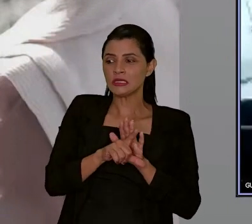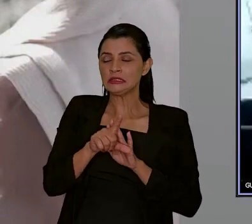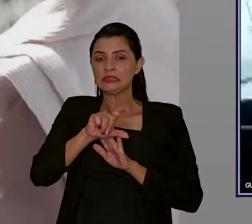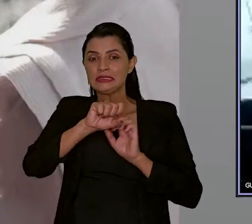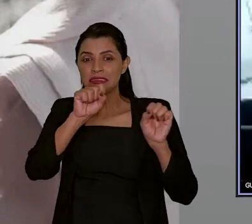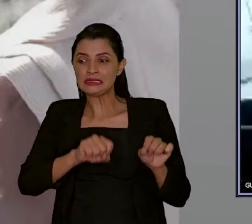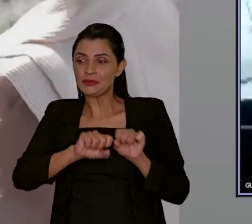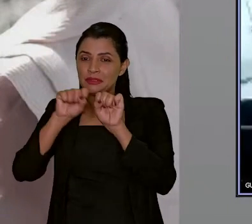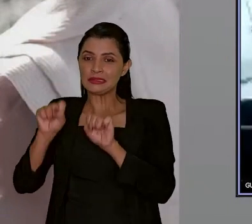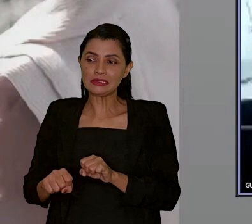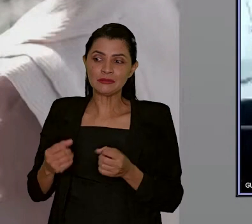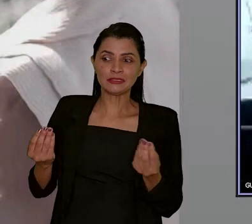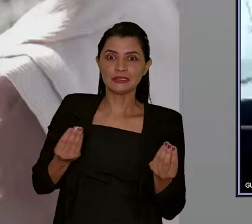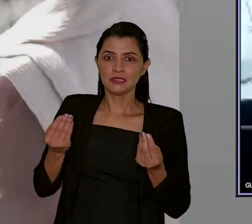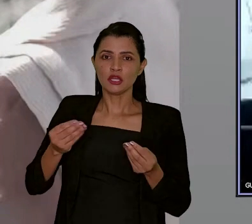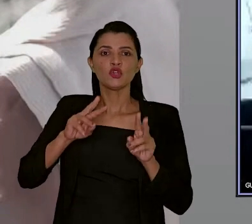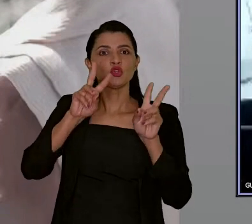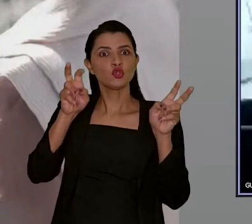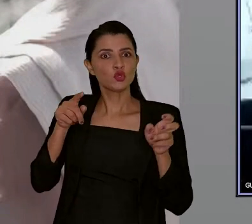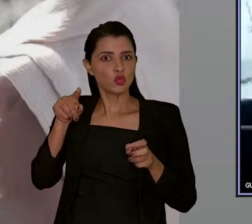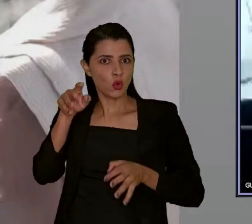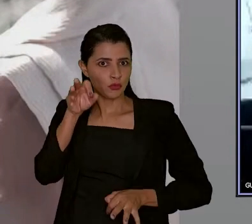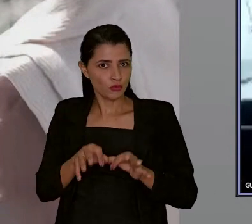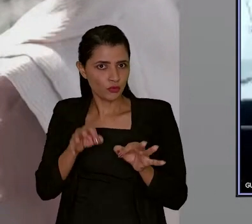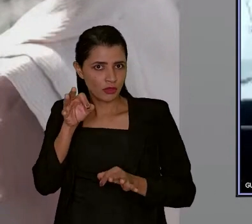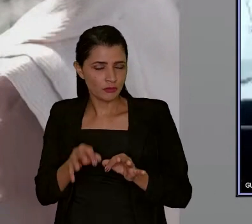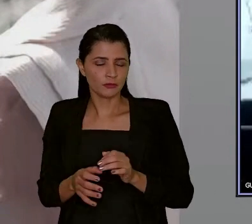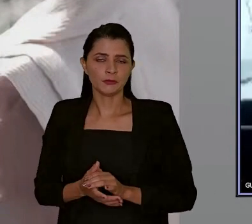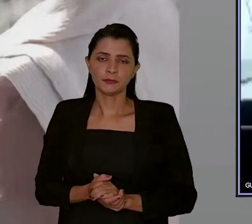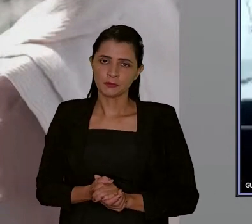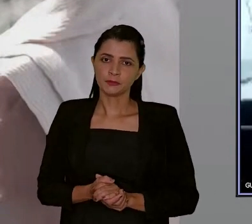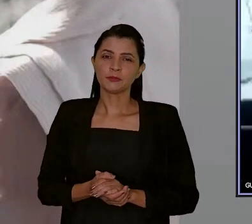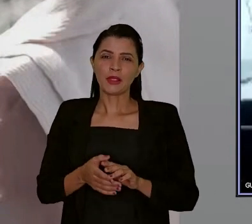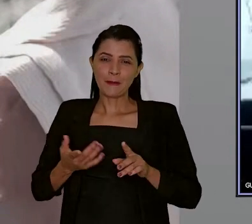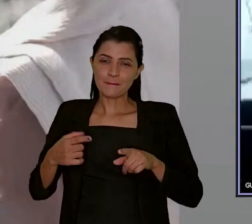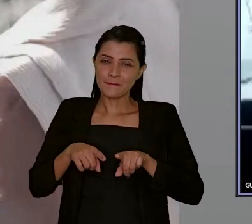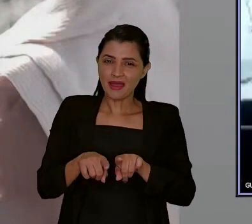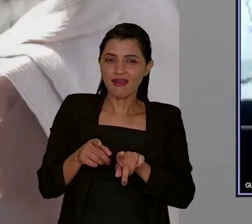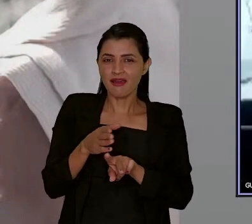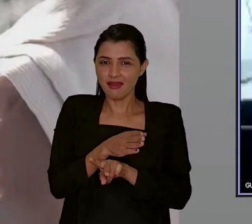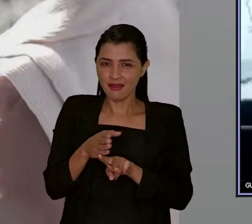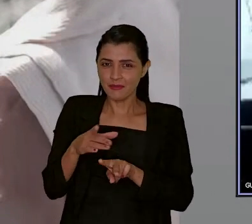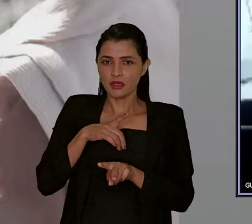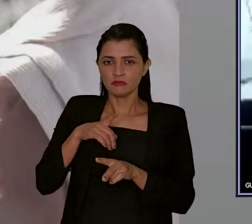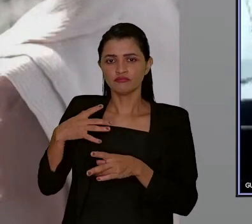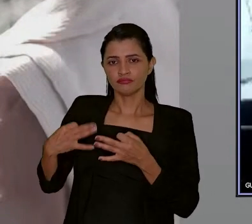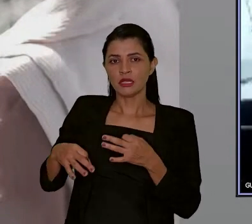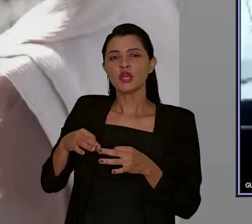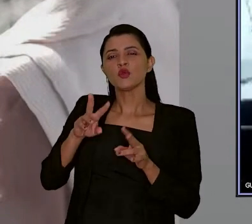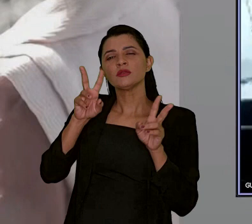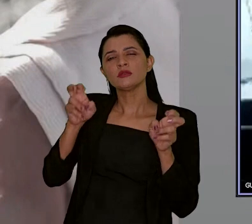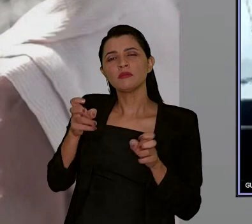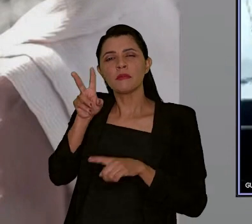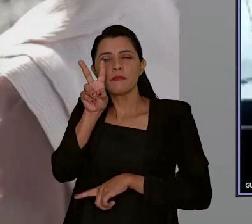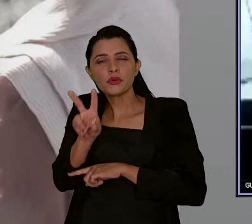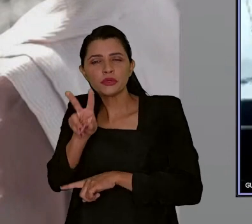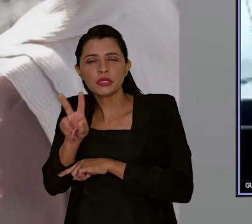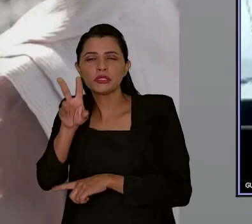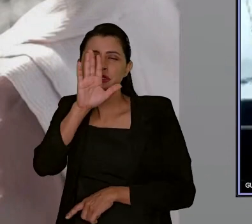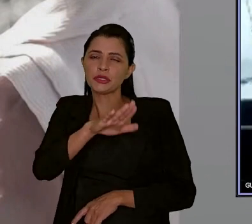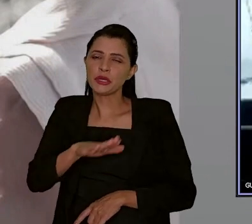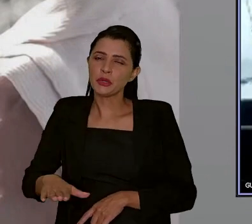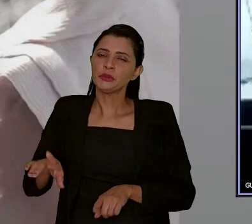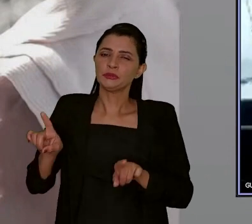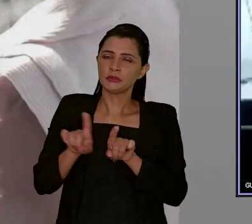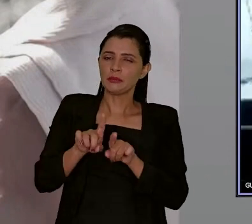questão. E, paralelamente a esse movimento em prol da proteção à criança, nós temos também um